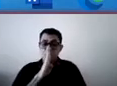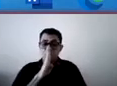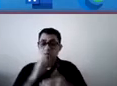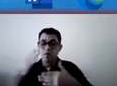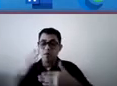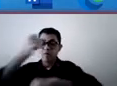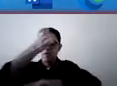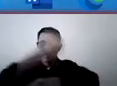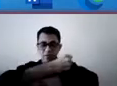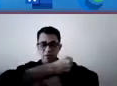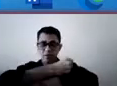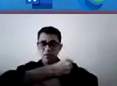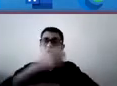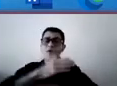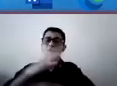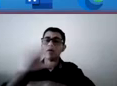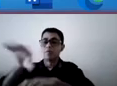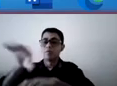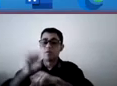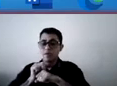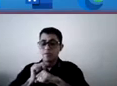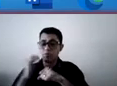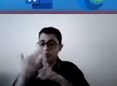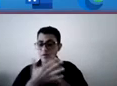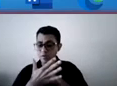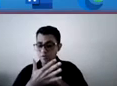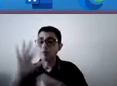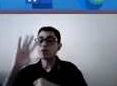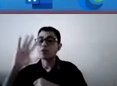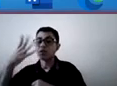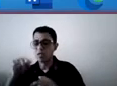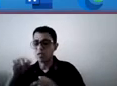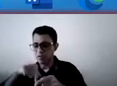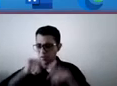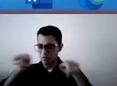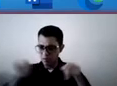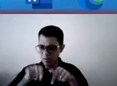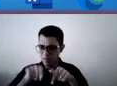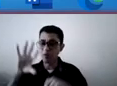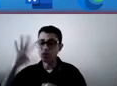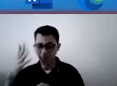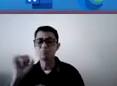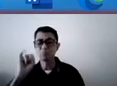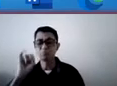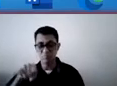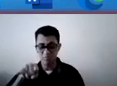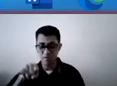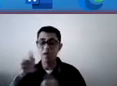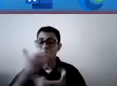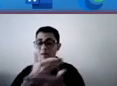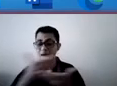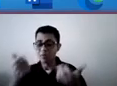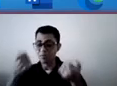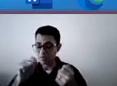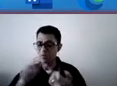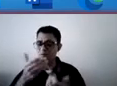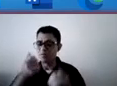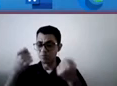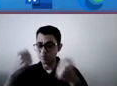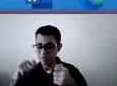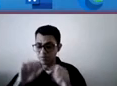fechada, apavorado, e agora, isso daqui vai pegar? Será que vai acontecer aqui com a gente? Está acontecendo, né? Mas inicialmente